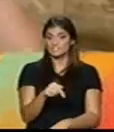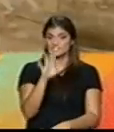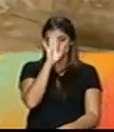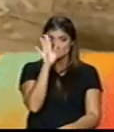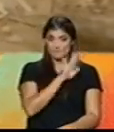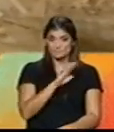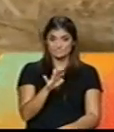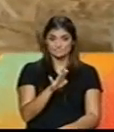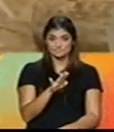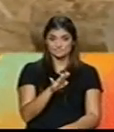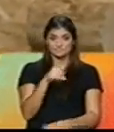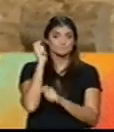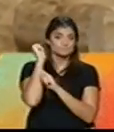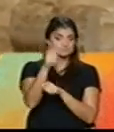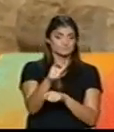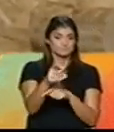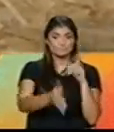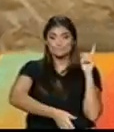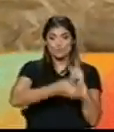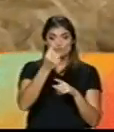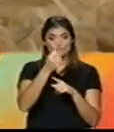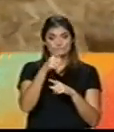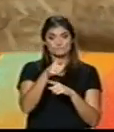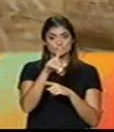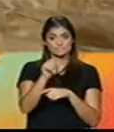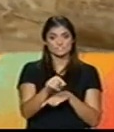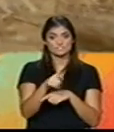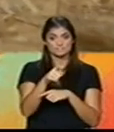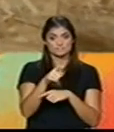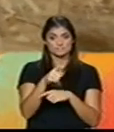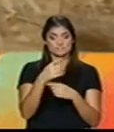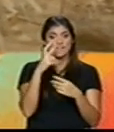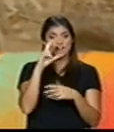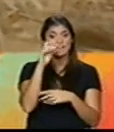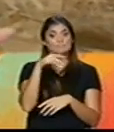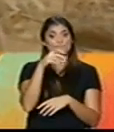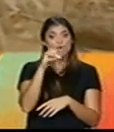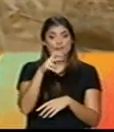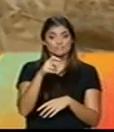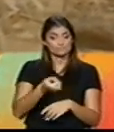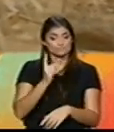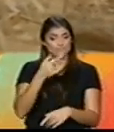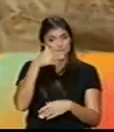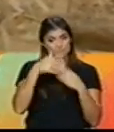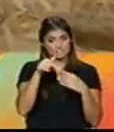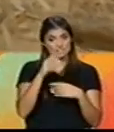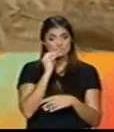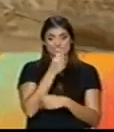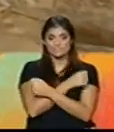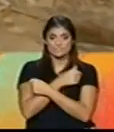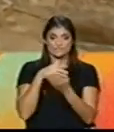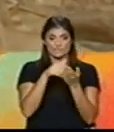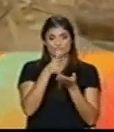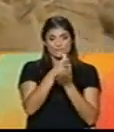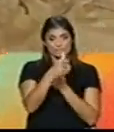já sabe, quem a machada acerta, seus males espanta. Não rimou, mas é isto muito que acontece aqui. Beijinhos e abraços, eu vou